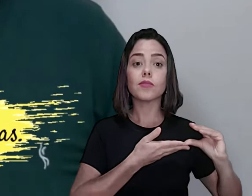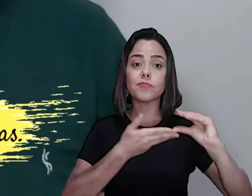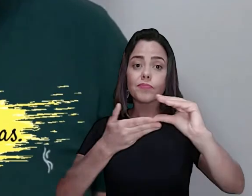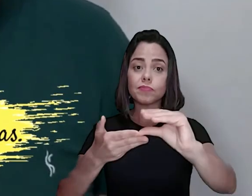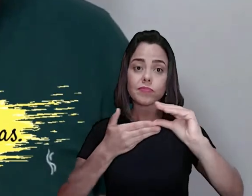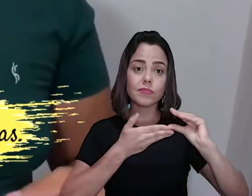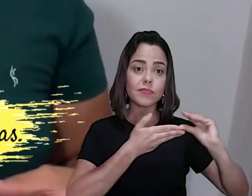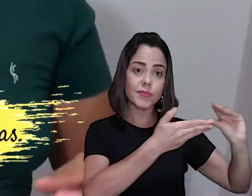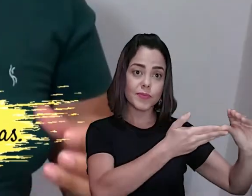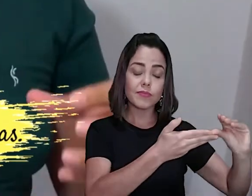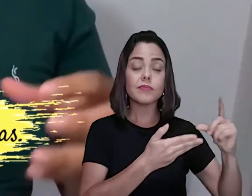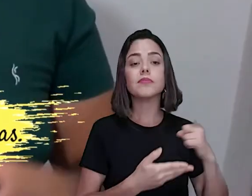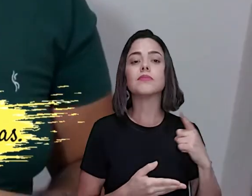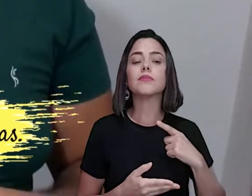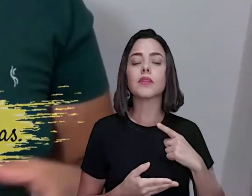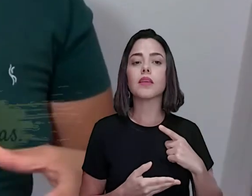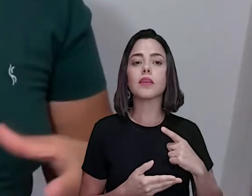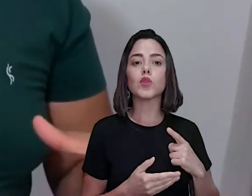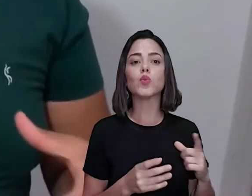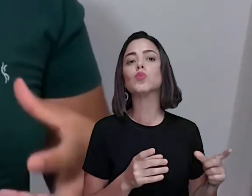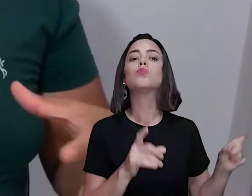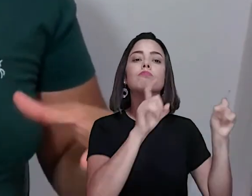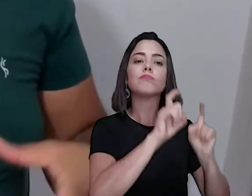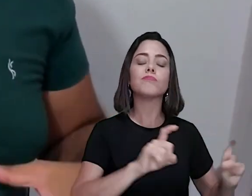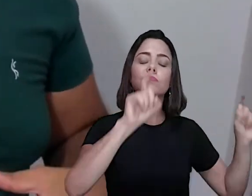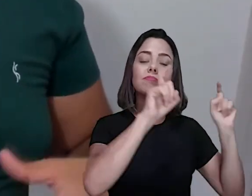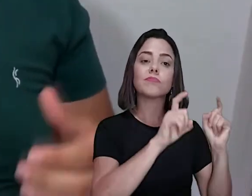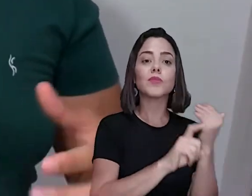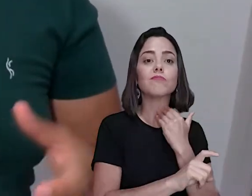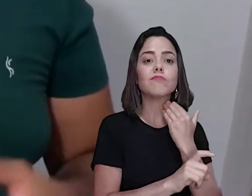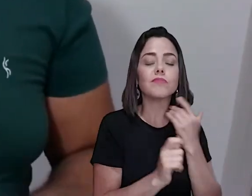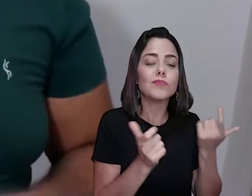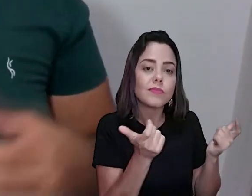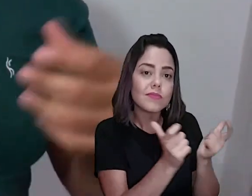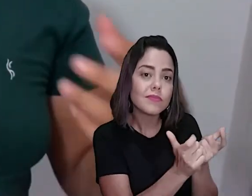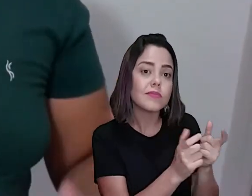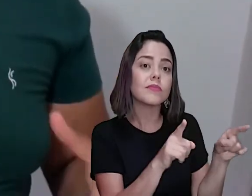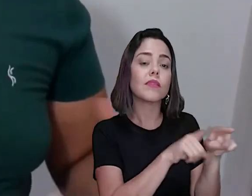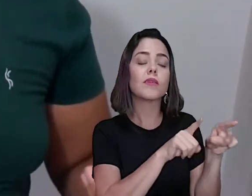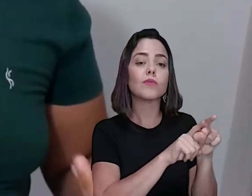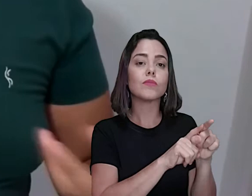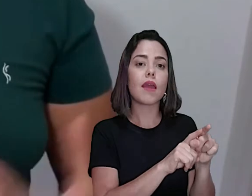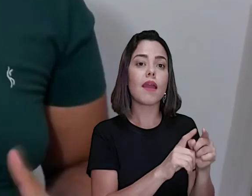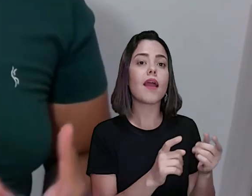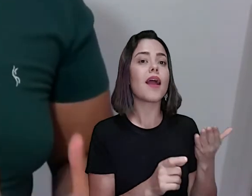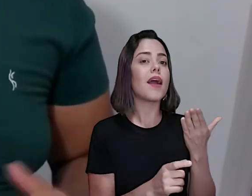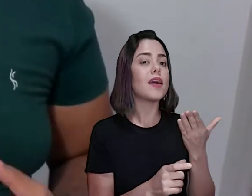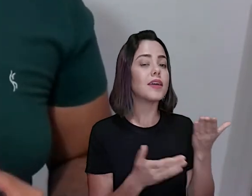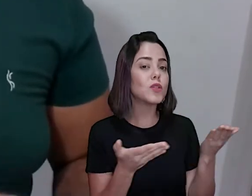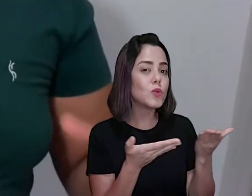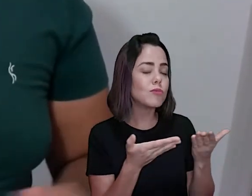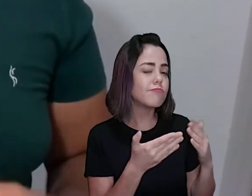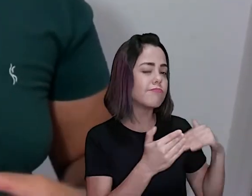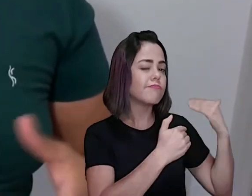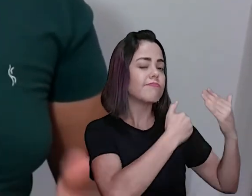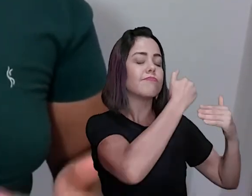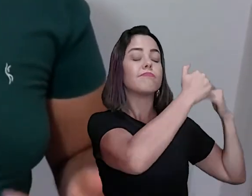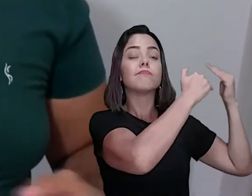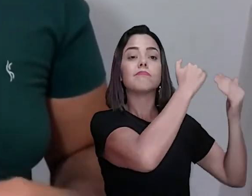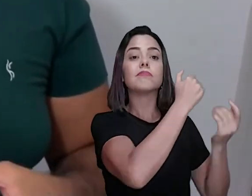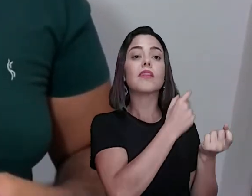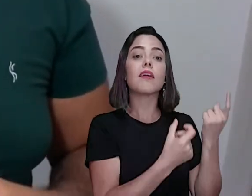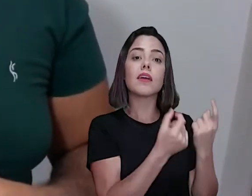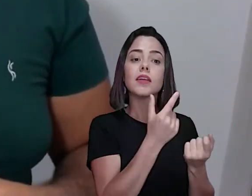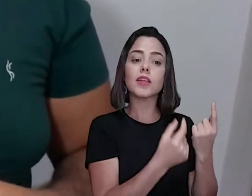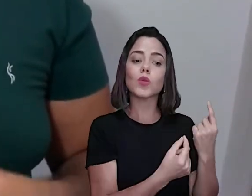você pode fazer. Os bancos digitais, justamente por serem menores e por estarem ainda começando no mercado, algumas